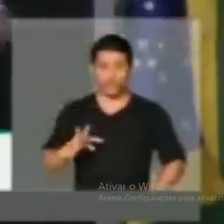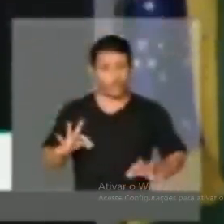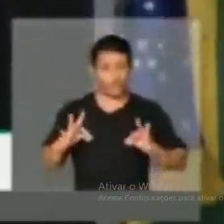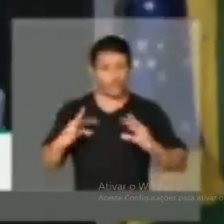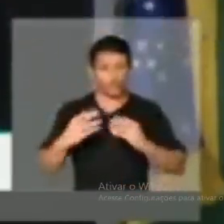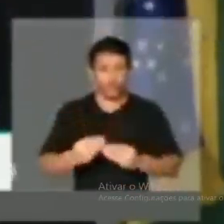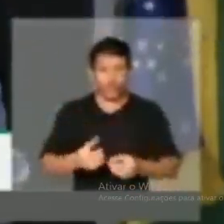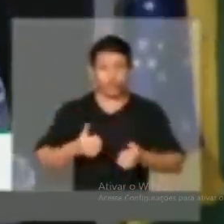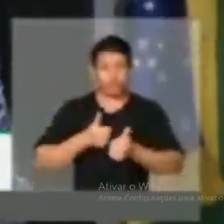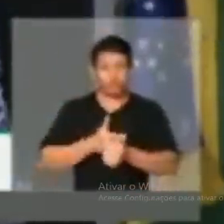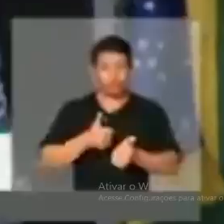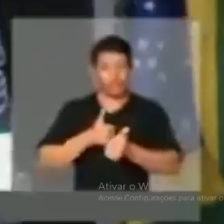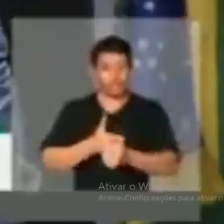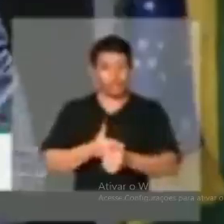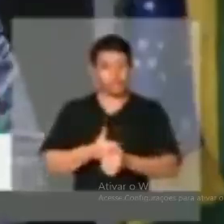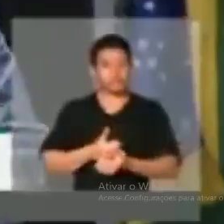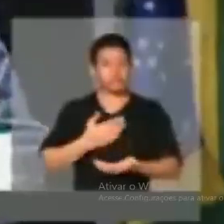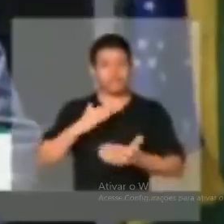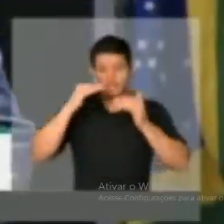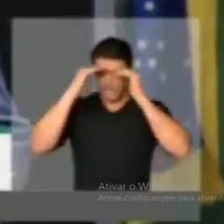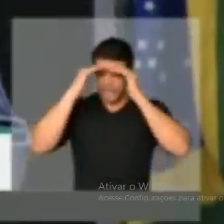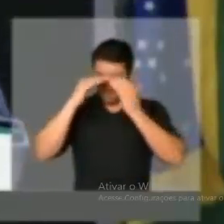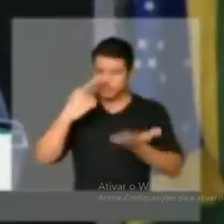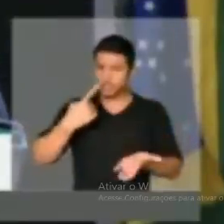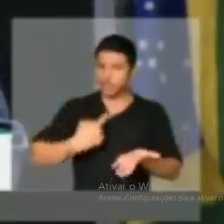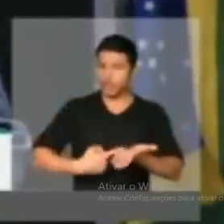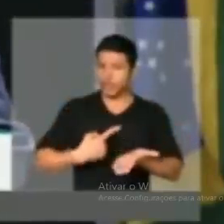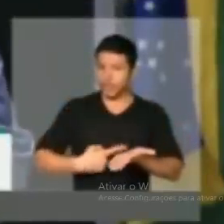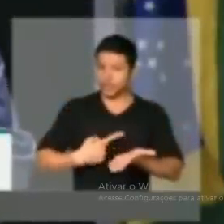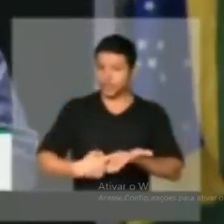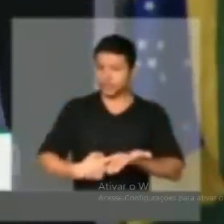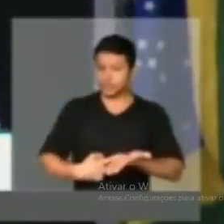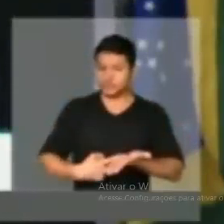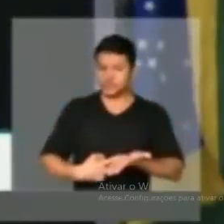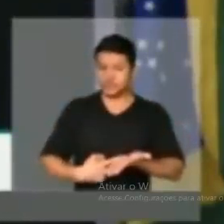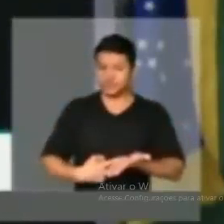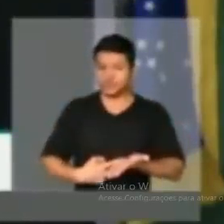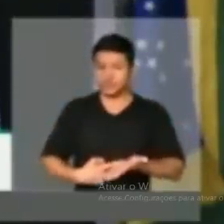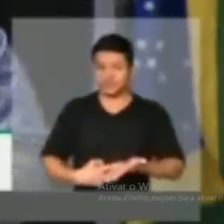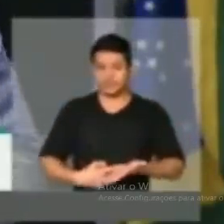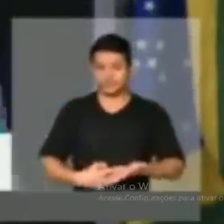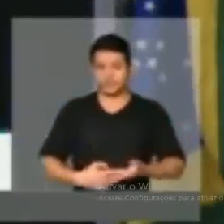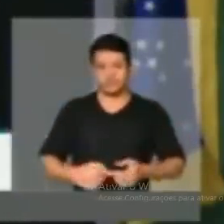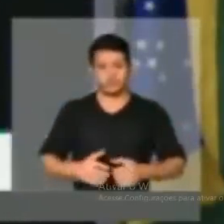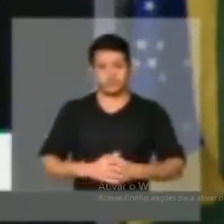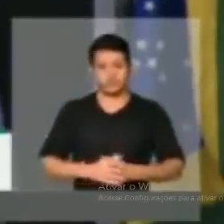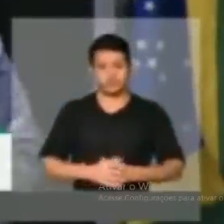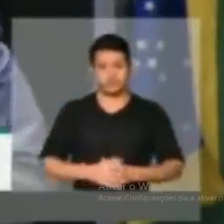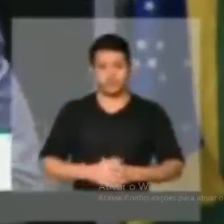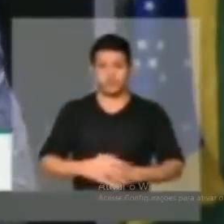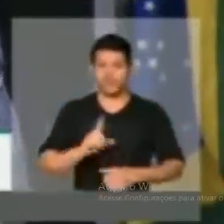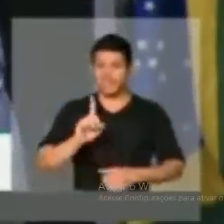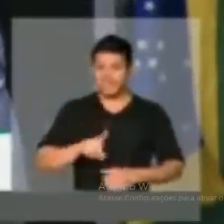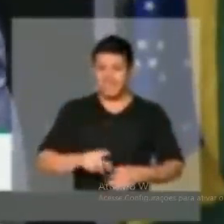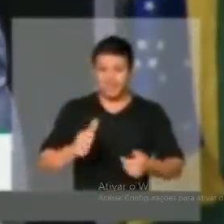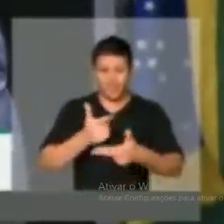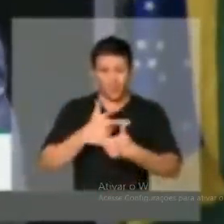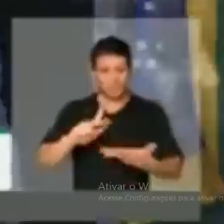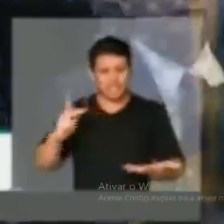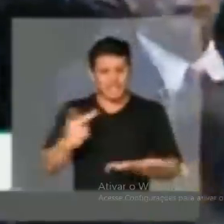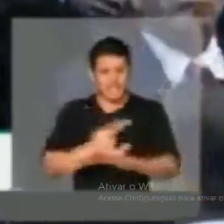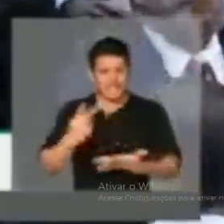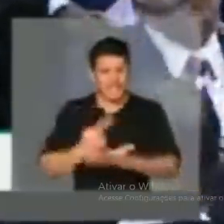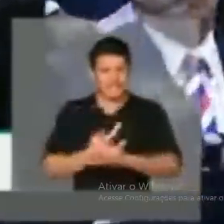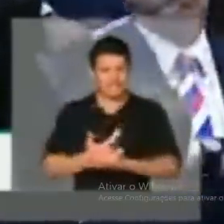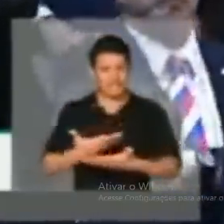PSL acompanhou o acordo feito. Coisa mal construída, coisa porca.